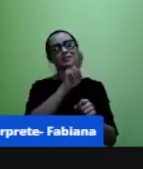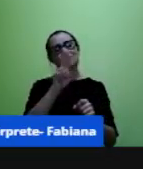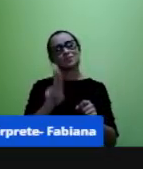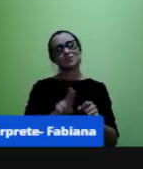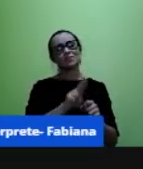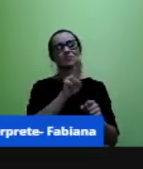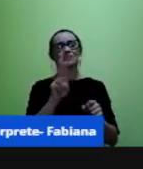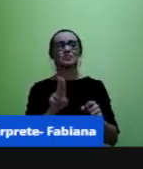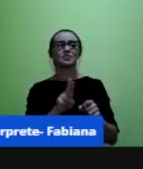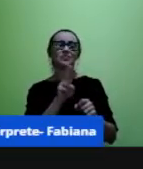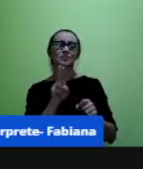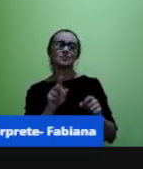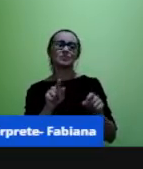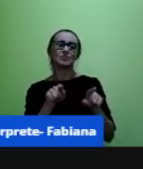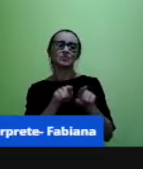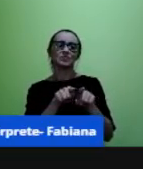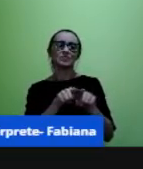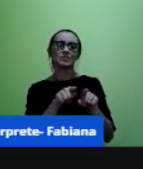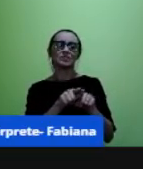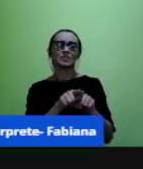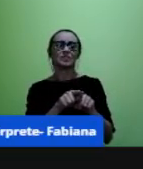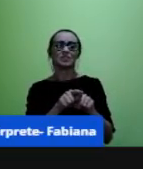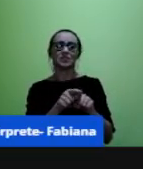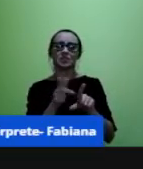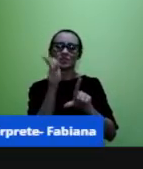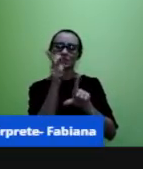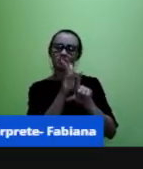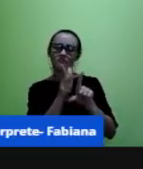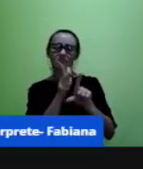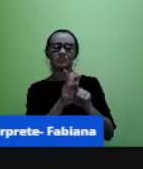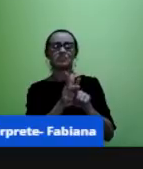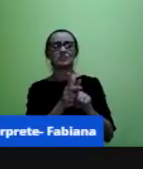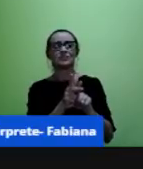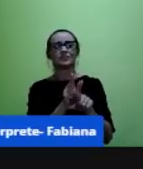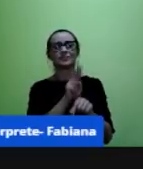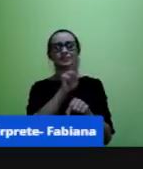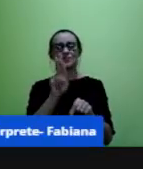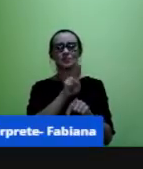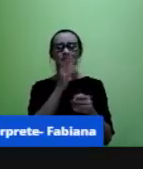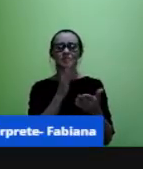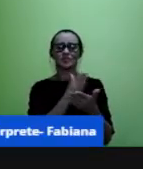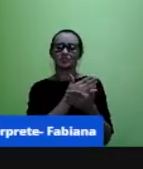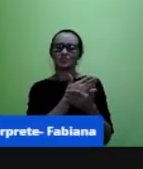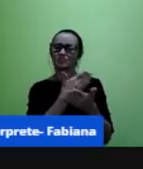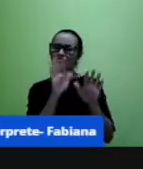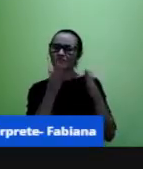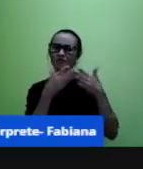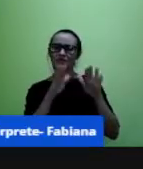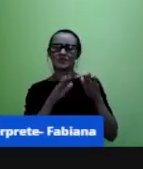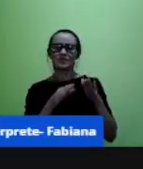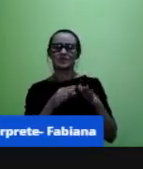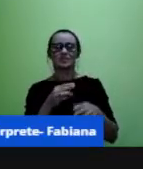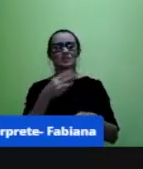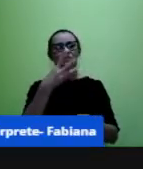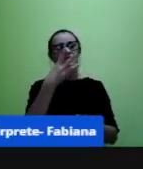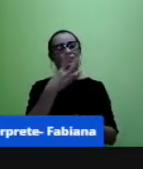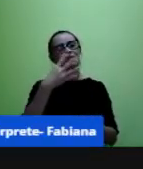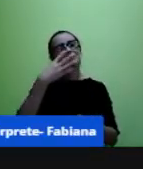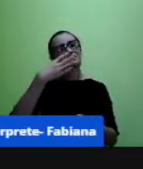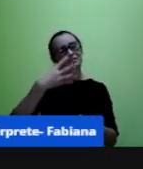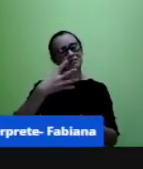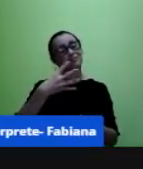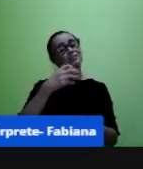vídeo para transformar eles nas aulas, né? Eu uso em média 3, 4 aplicativos.